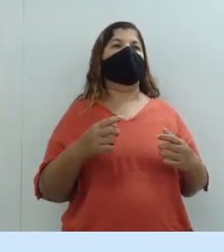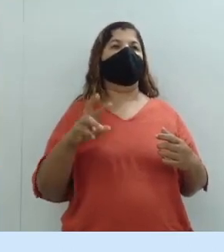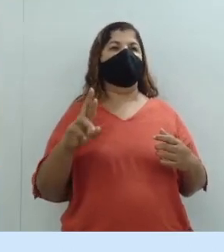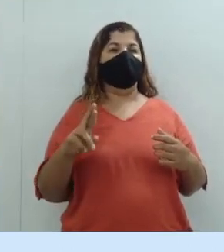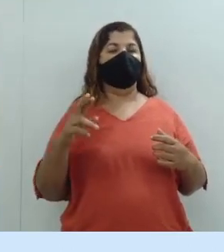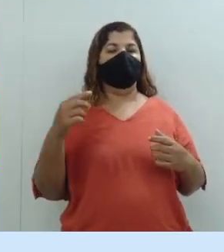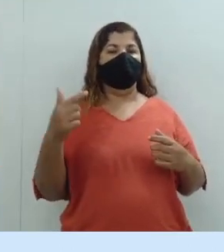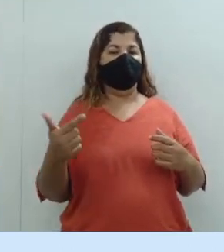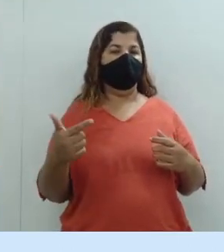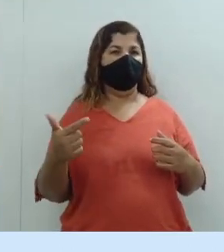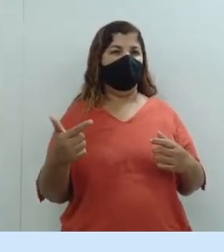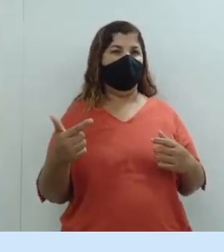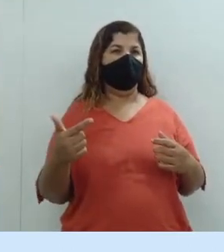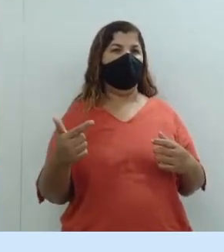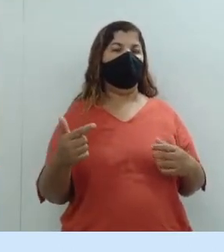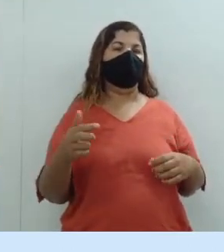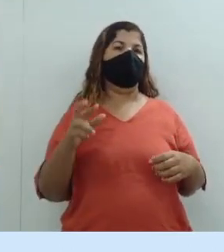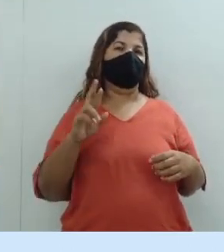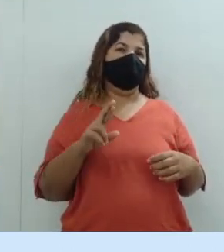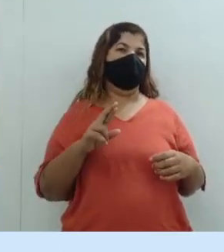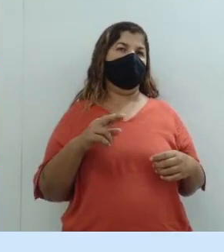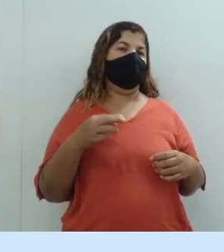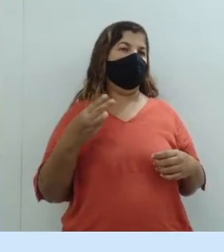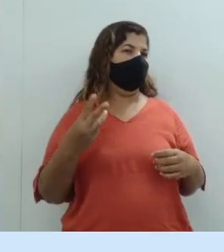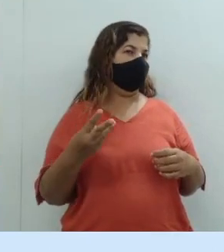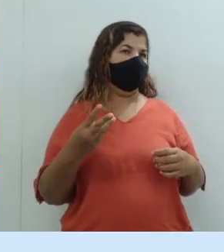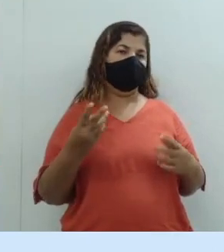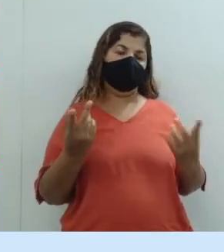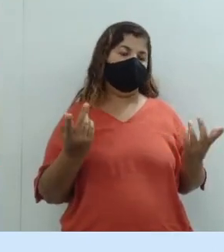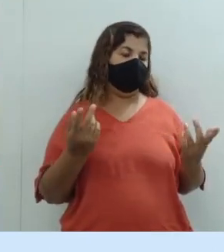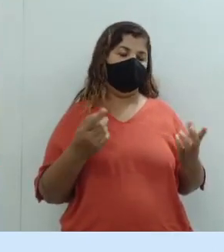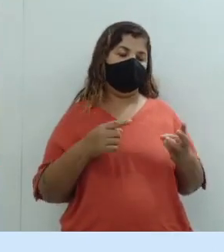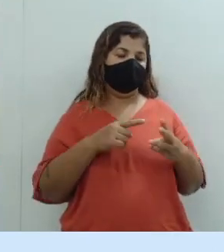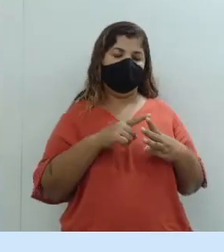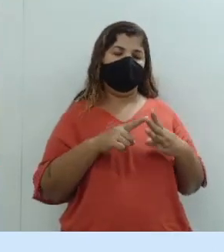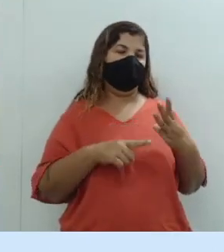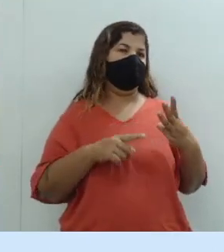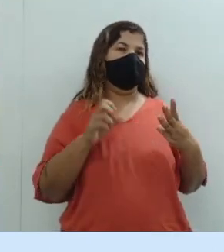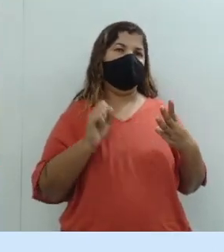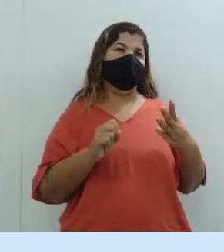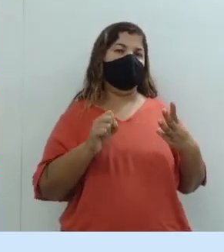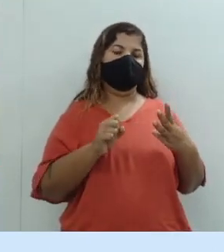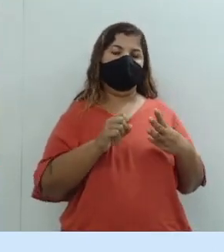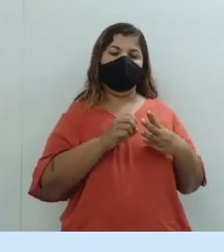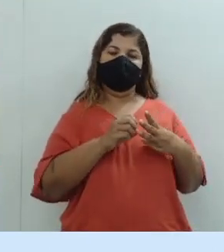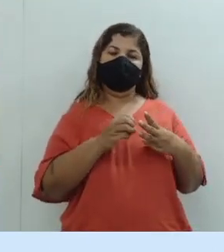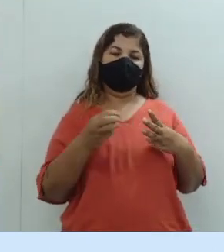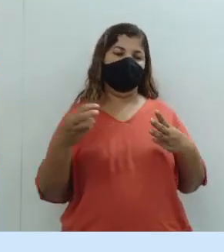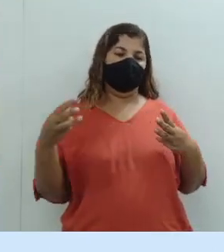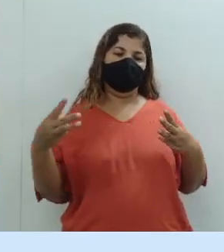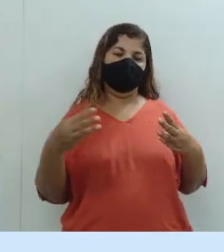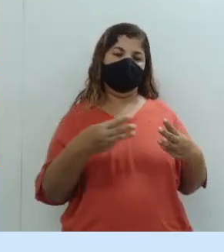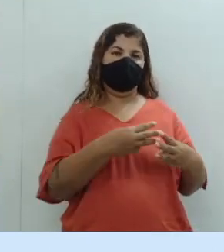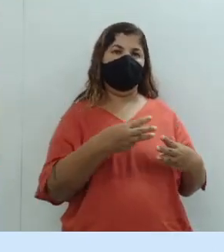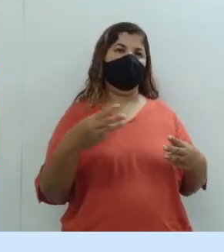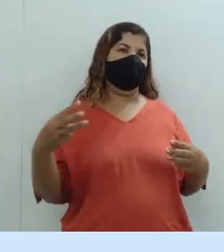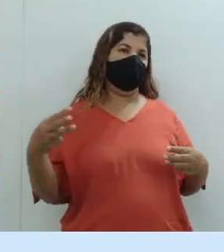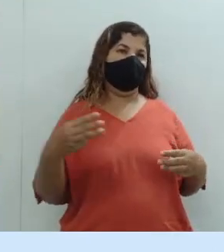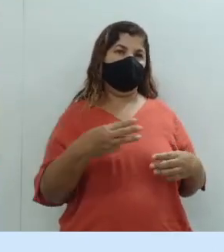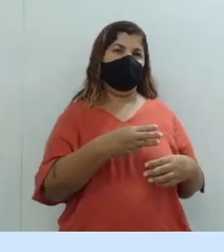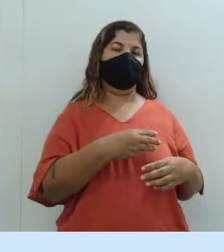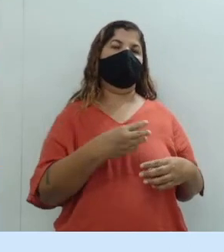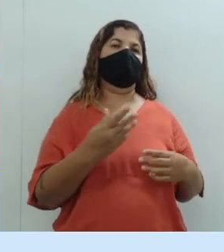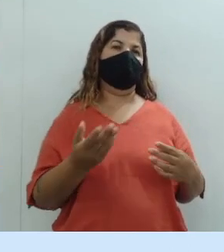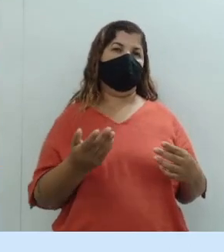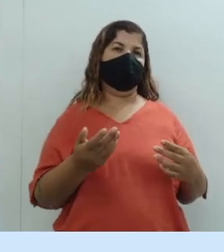o R2, ou pode seguir pelo caminho onde tem o R3. Então a corrente elétrica ela vai se distribuir. Então, fazendo essa distribuição,